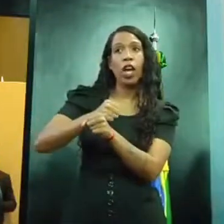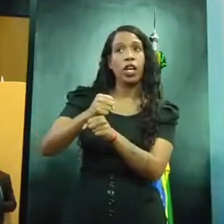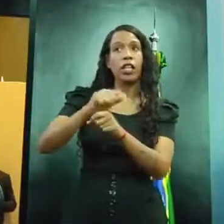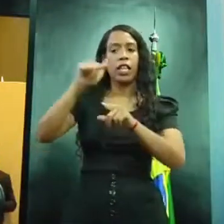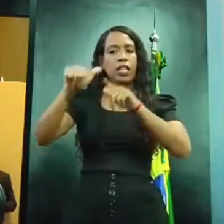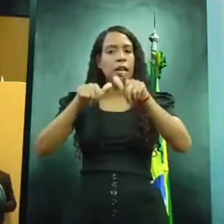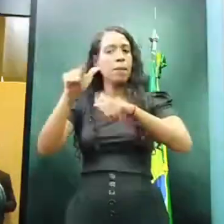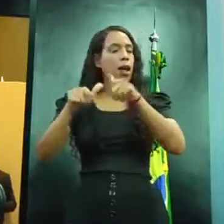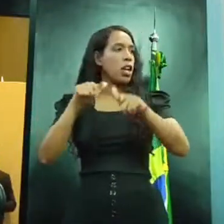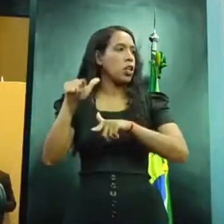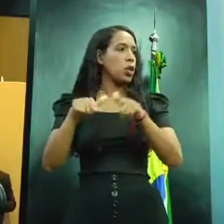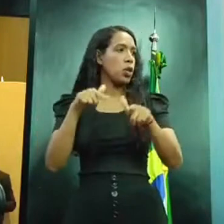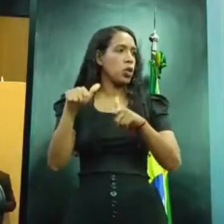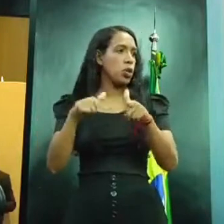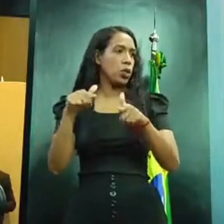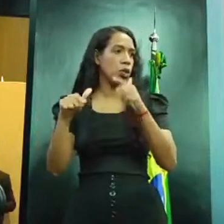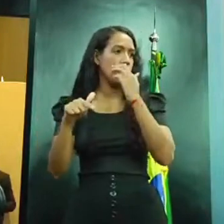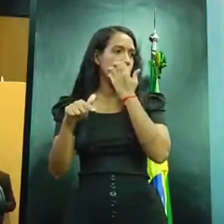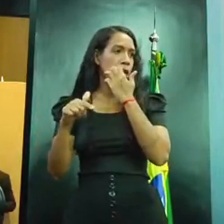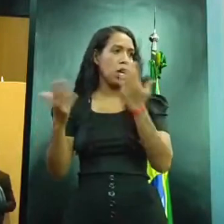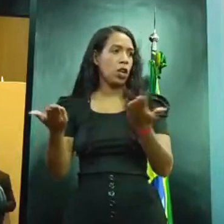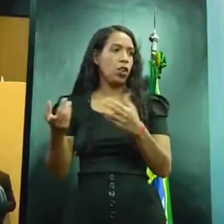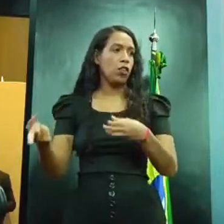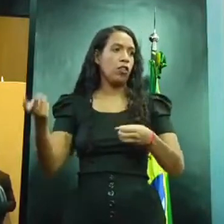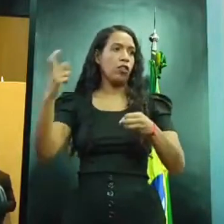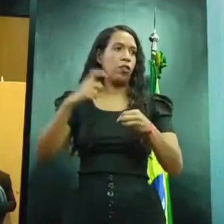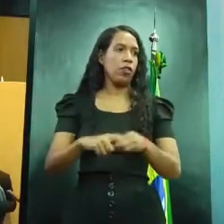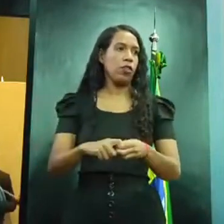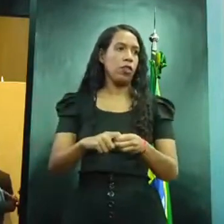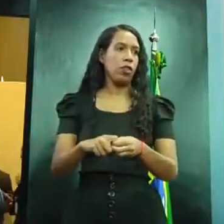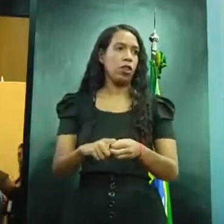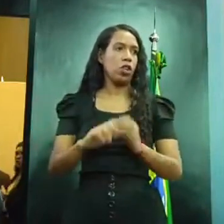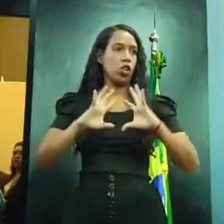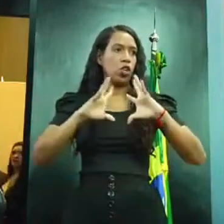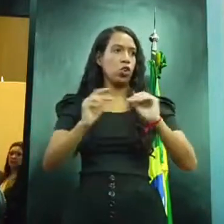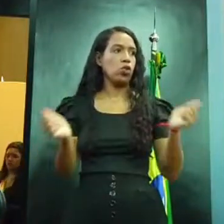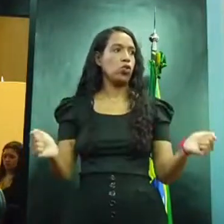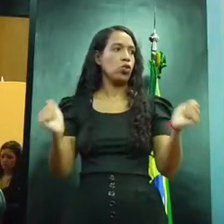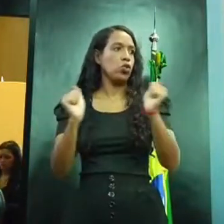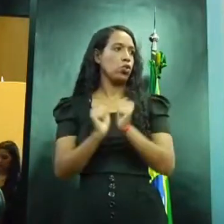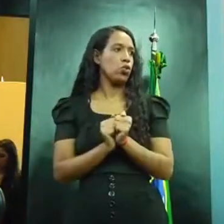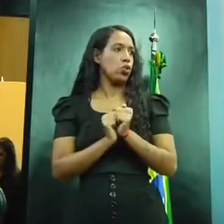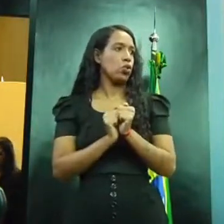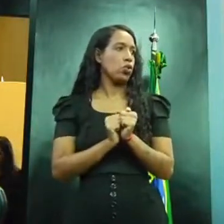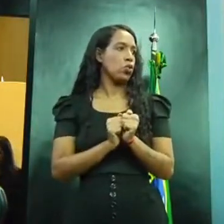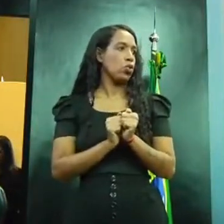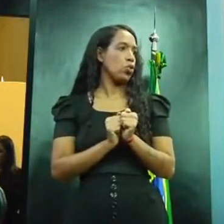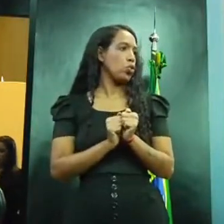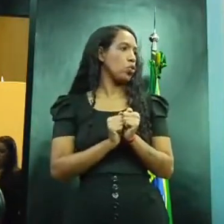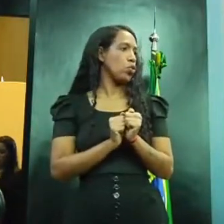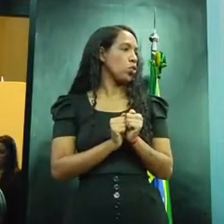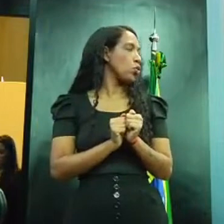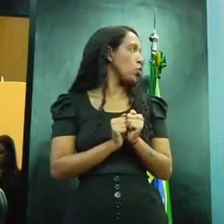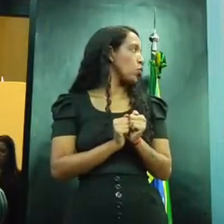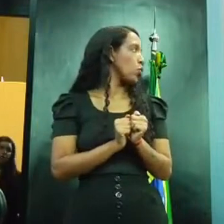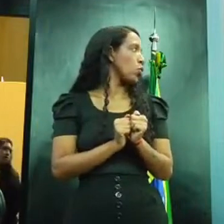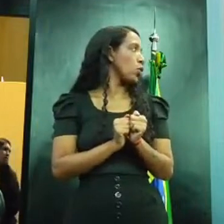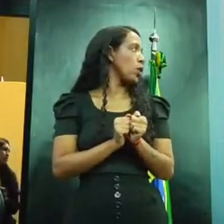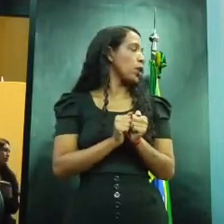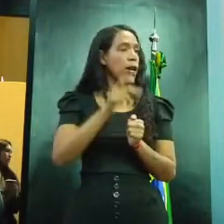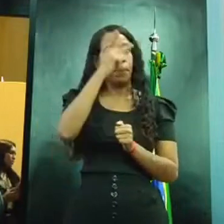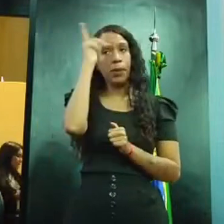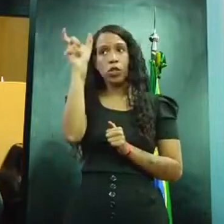eu trabalhei, e que toma posse daqui a pouco, estaremos todos lá, o nosso